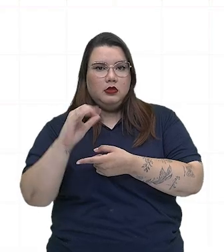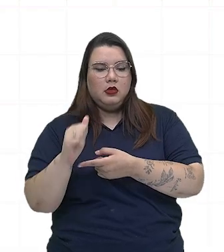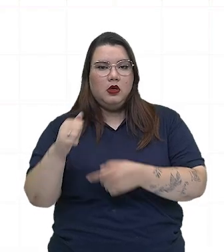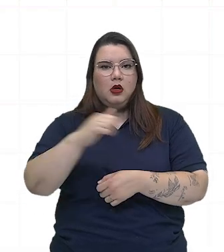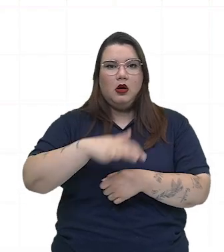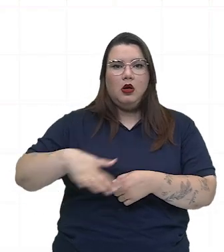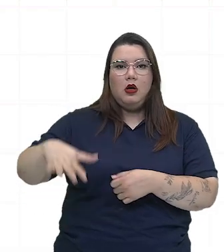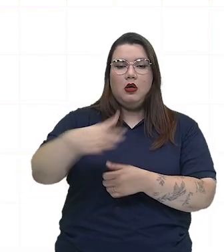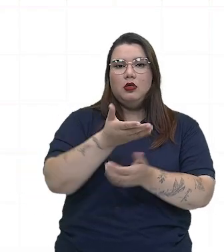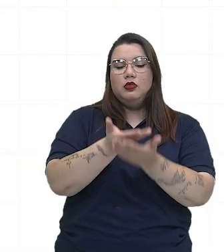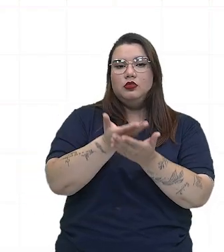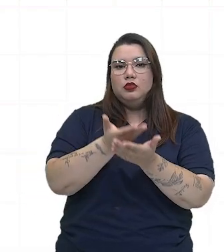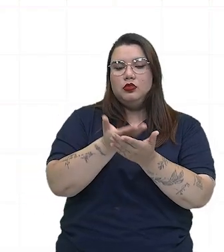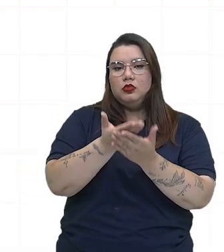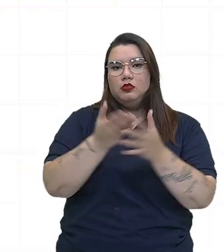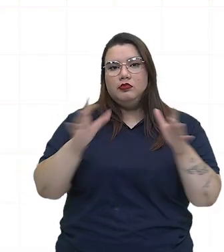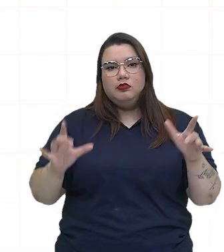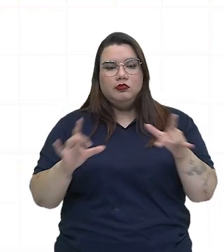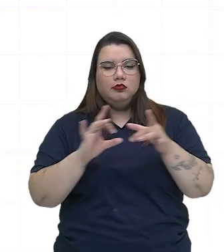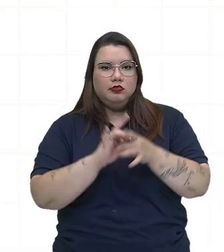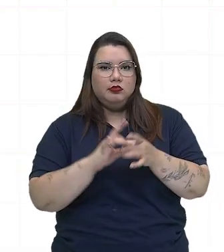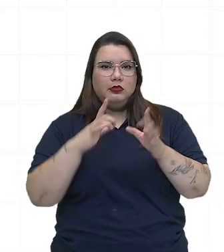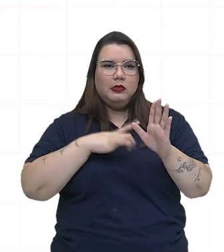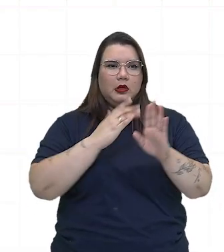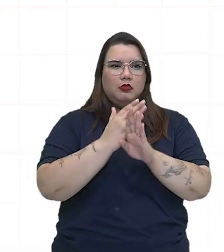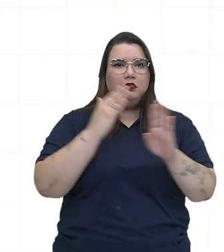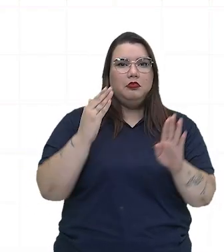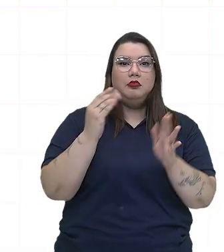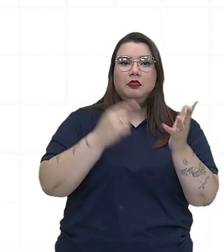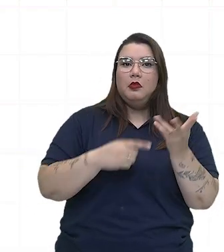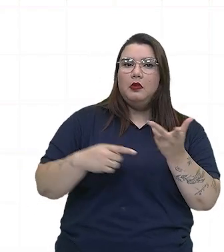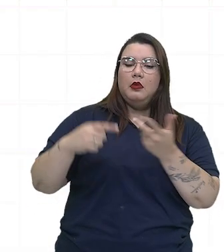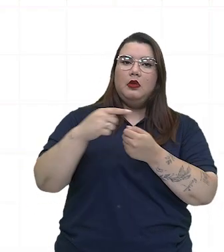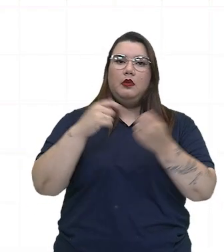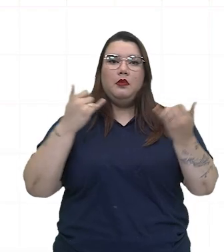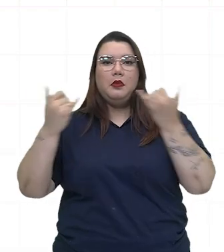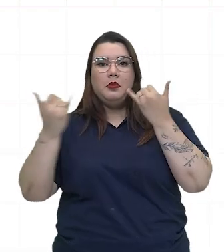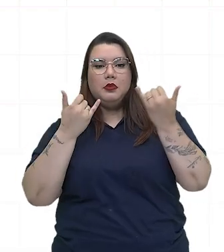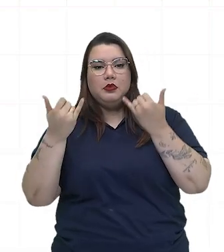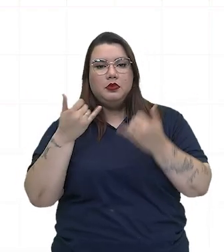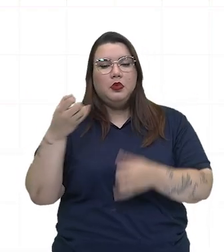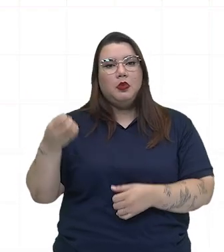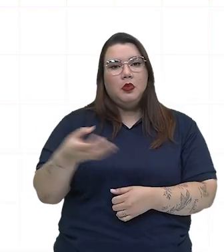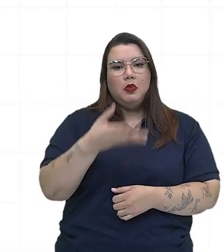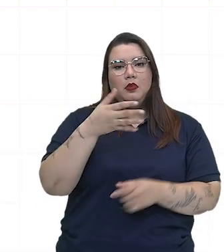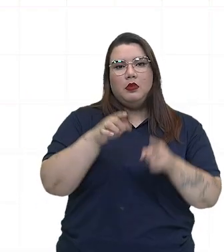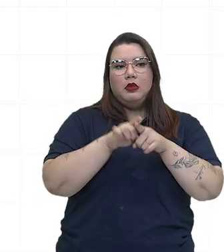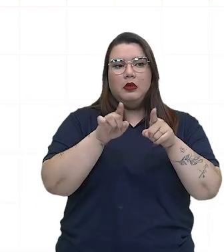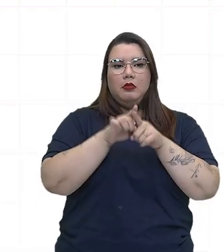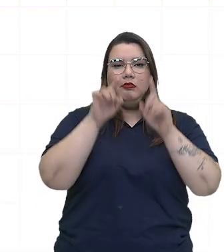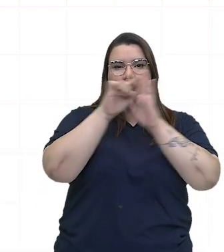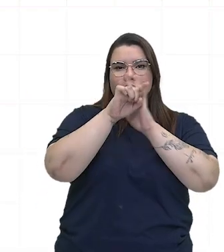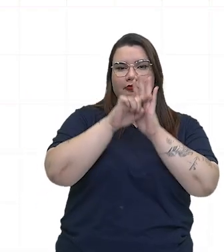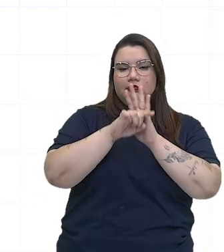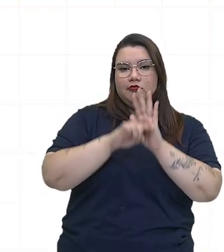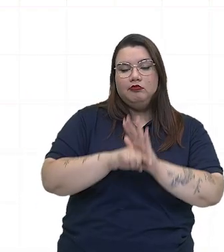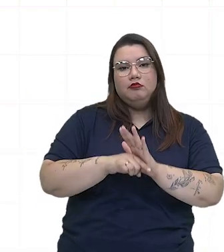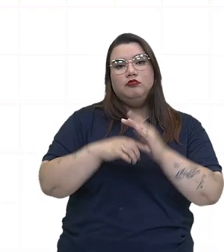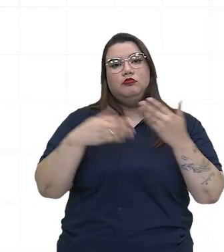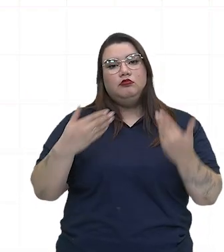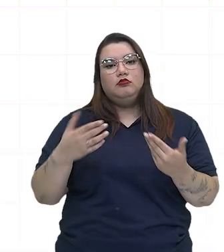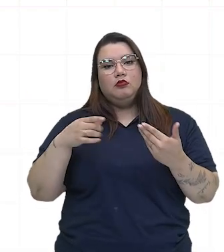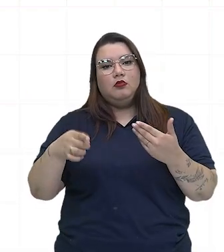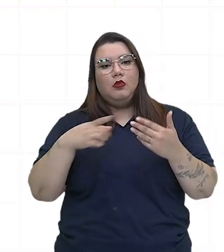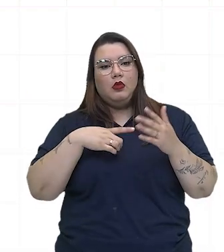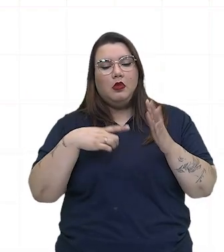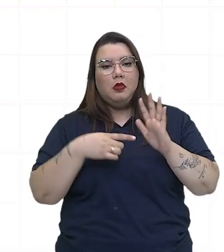de estudo ali com bastante descobertas, com bastantes investigações, e isso veio